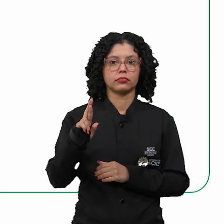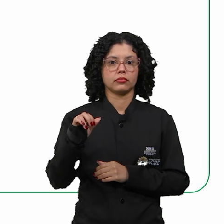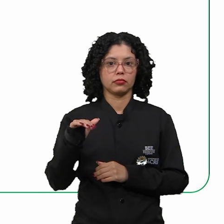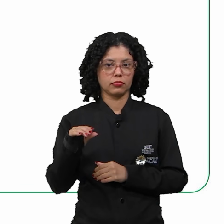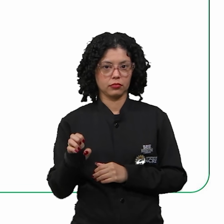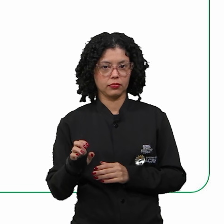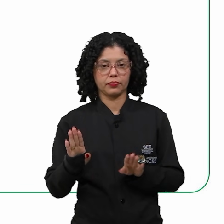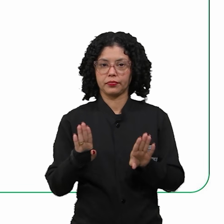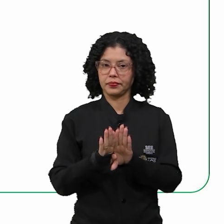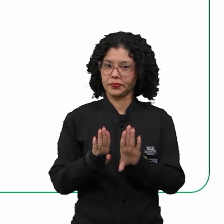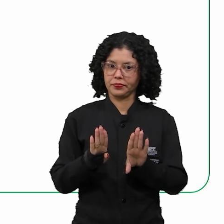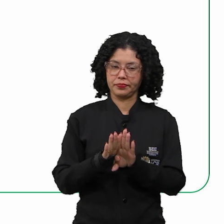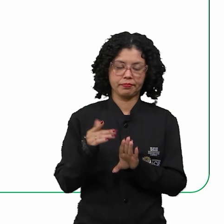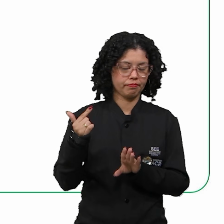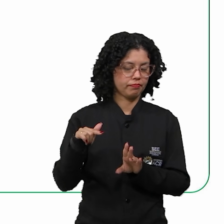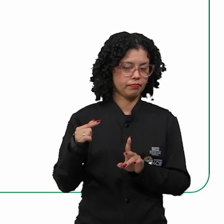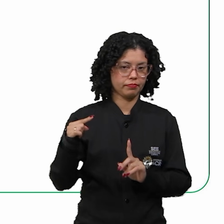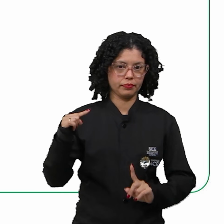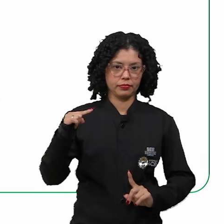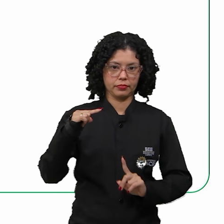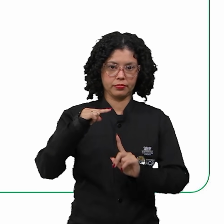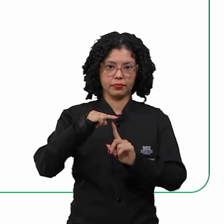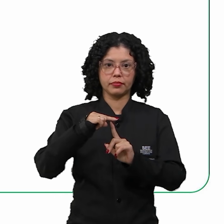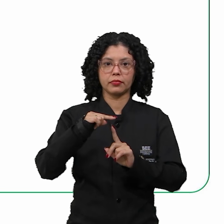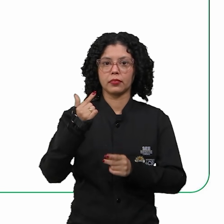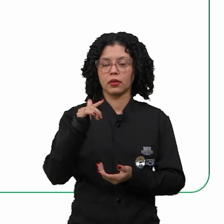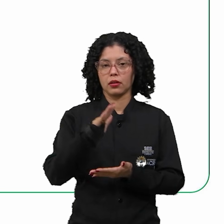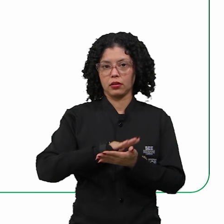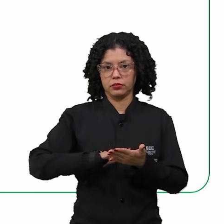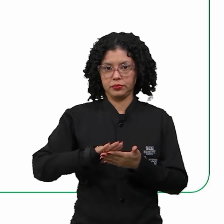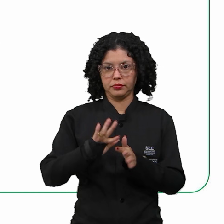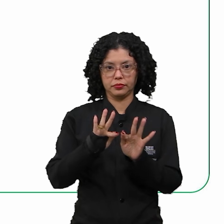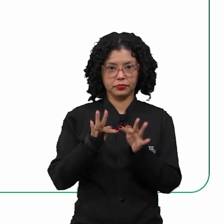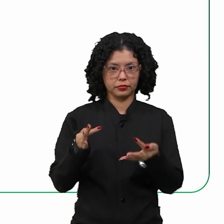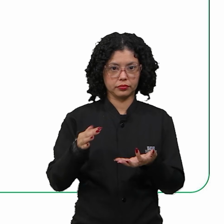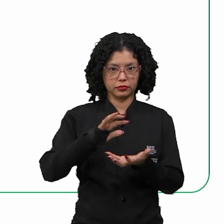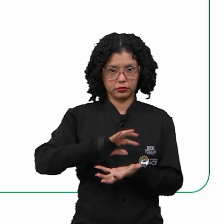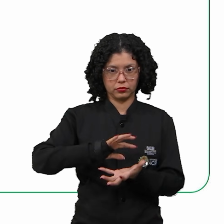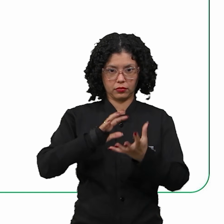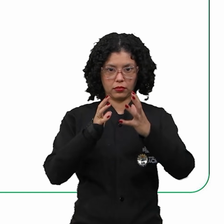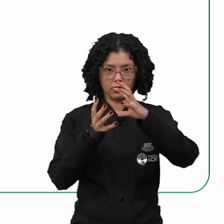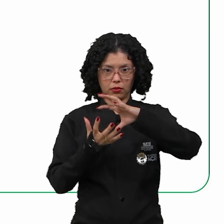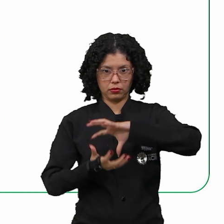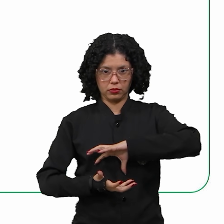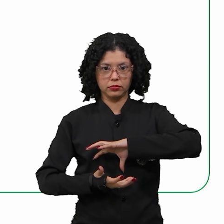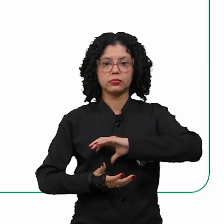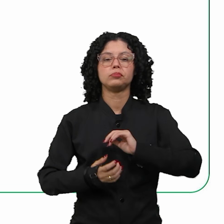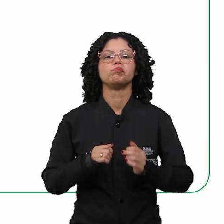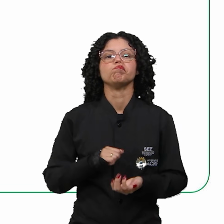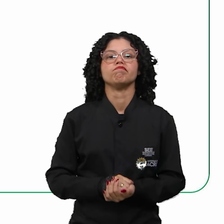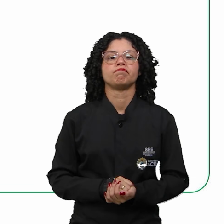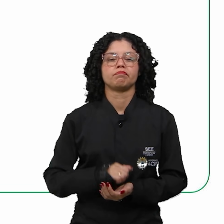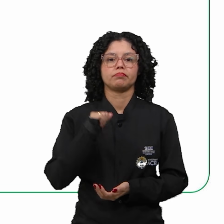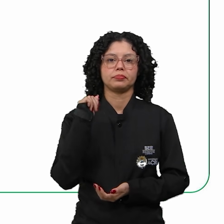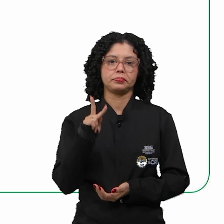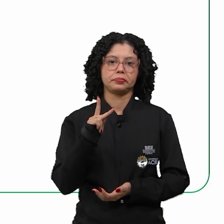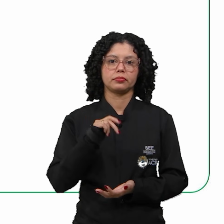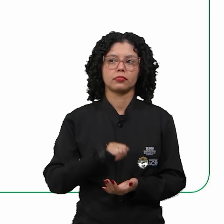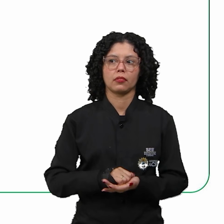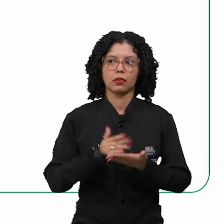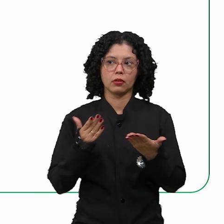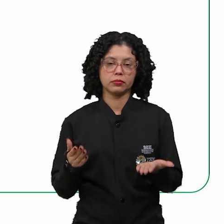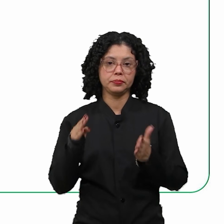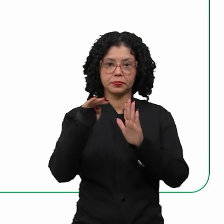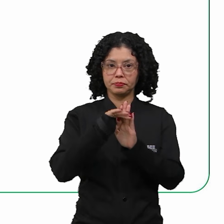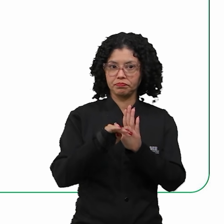possui aresta, ela não possui vértice, ela é simplesmente o corpo redondo, ok? Então, são